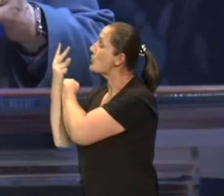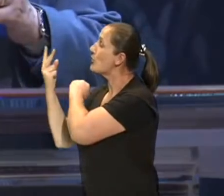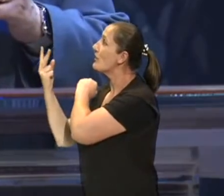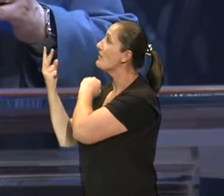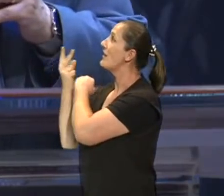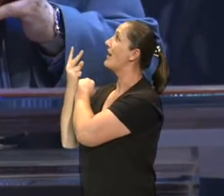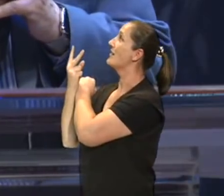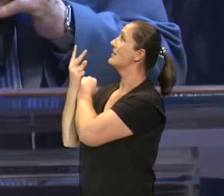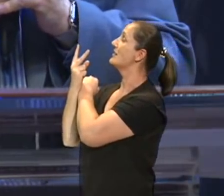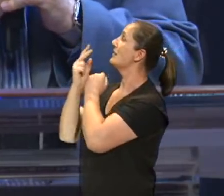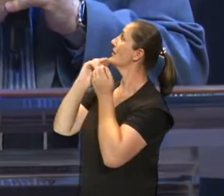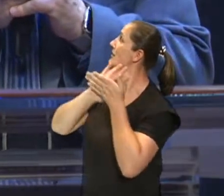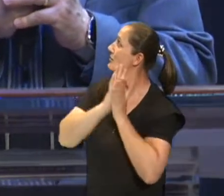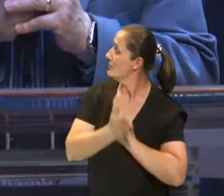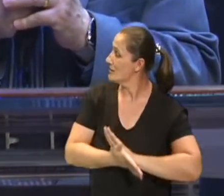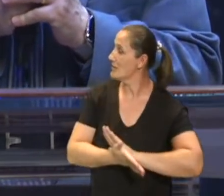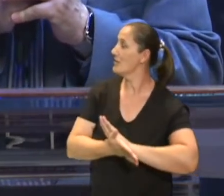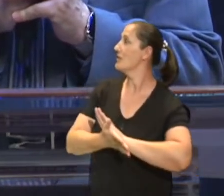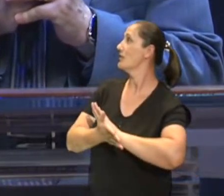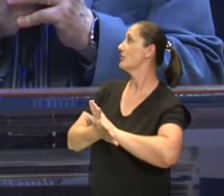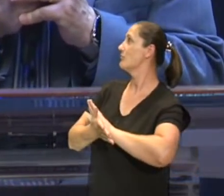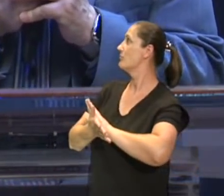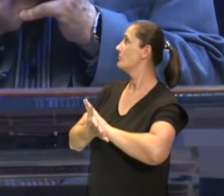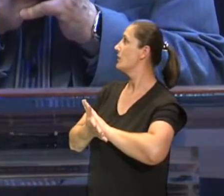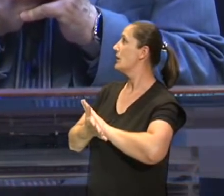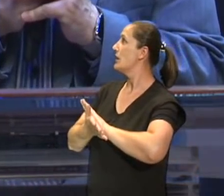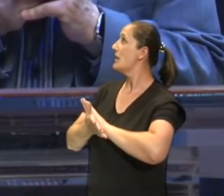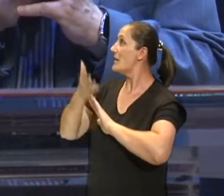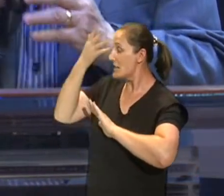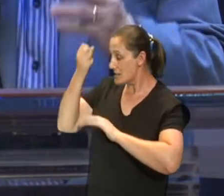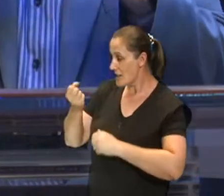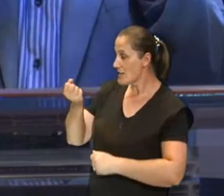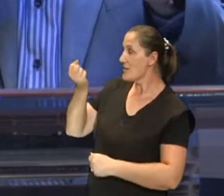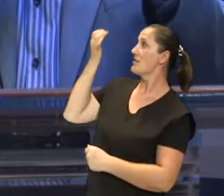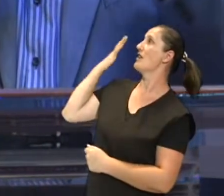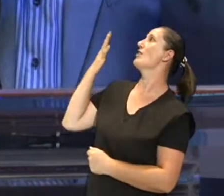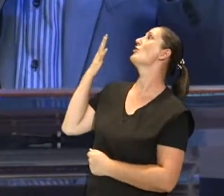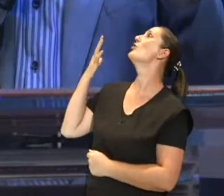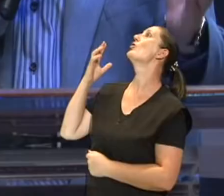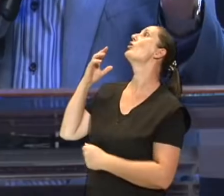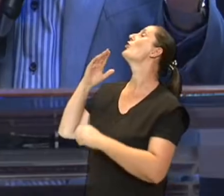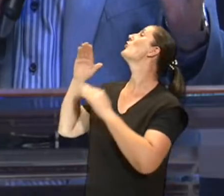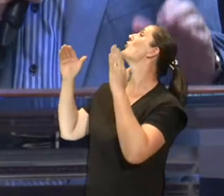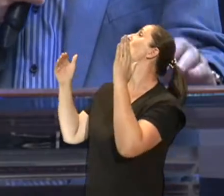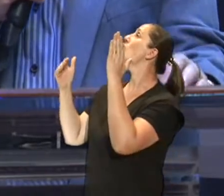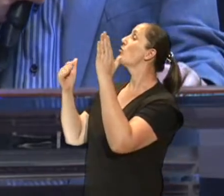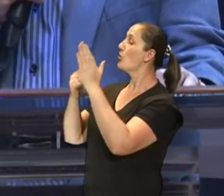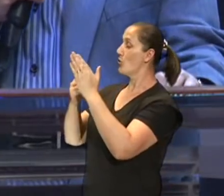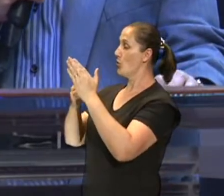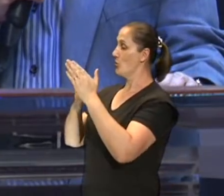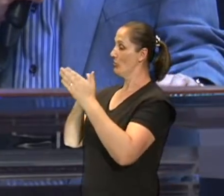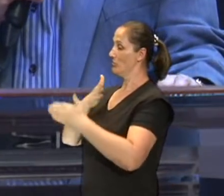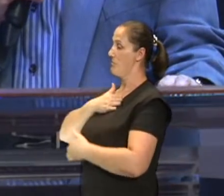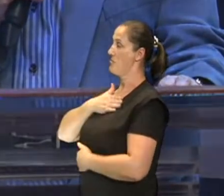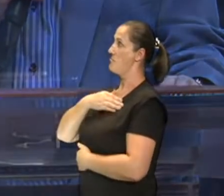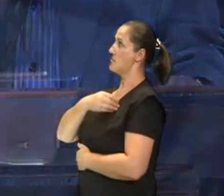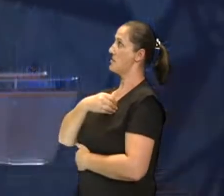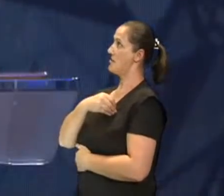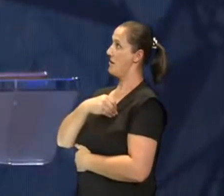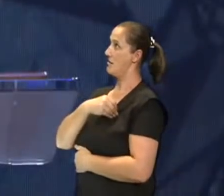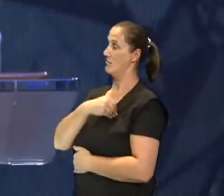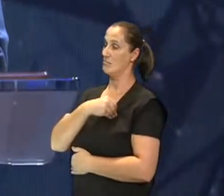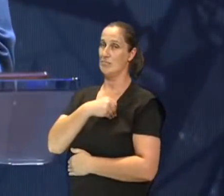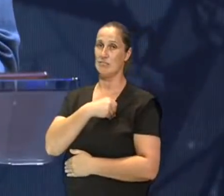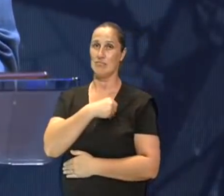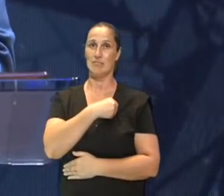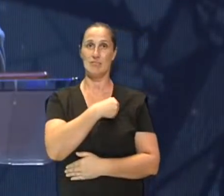da destruição e lançaste para trás de ti todos os meus pecados. E